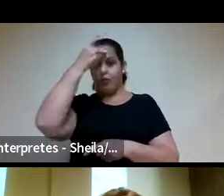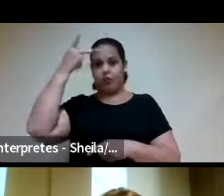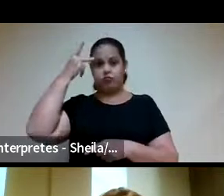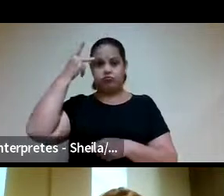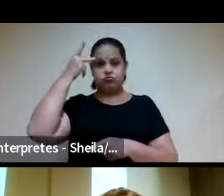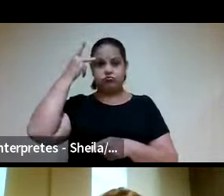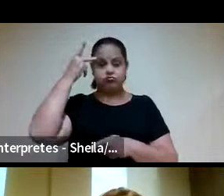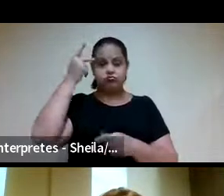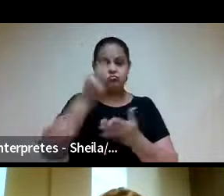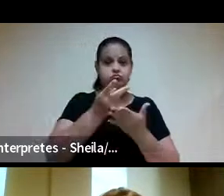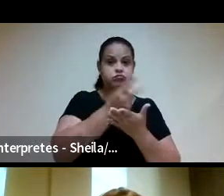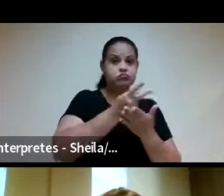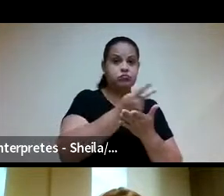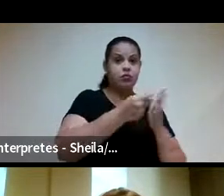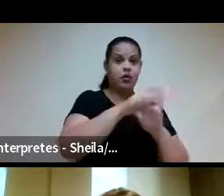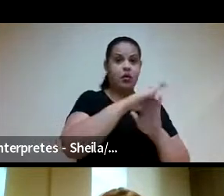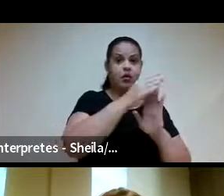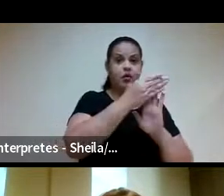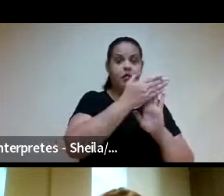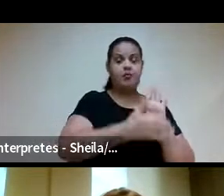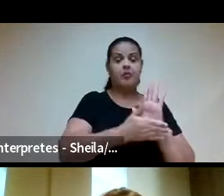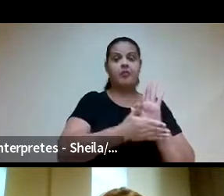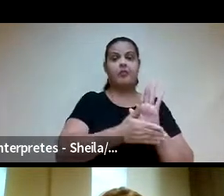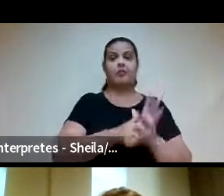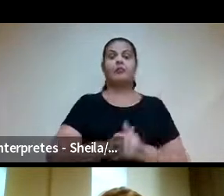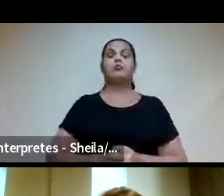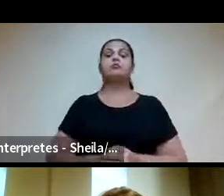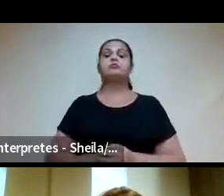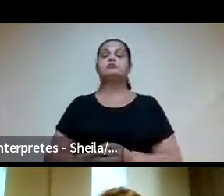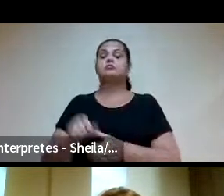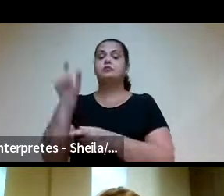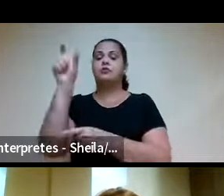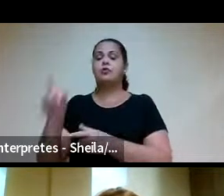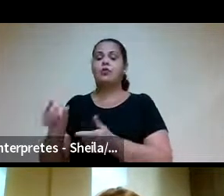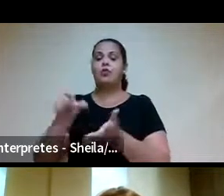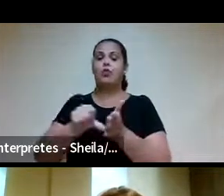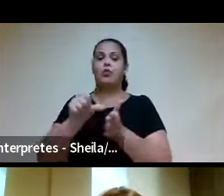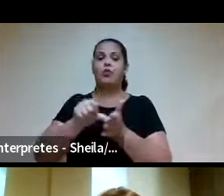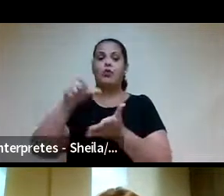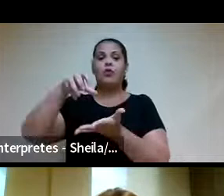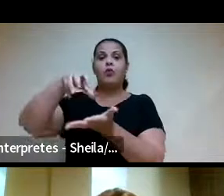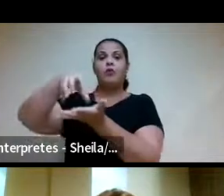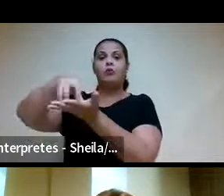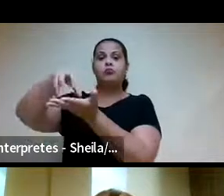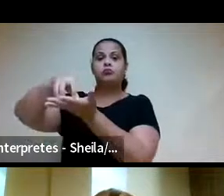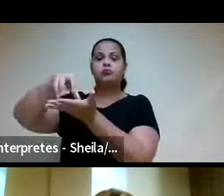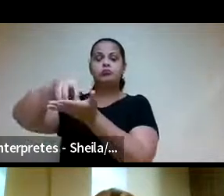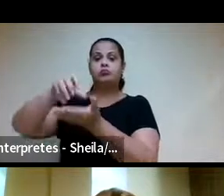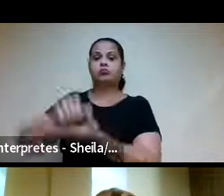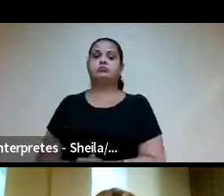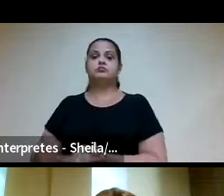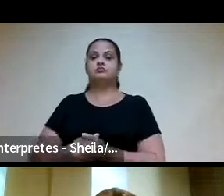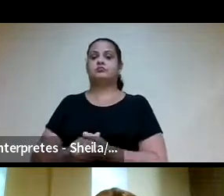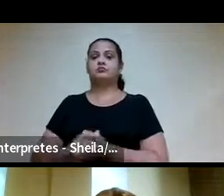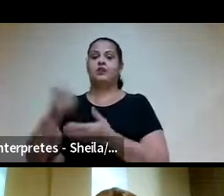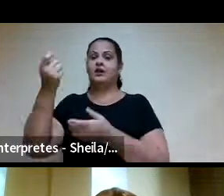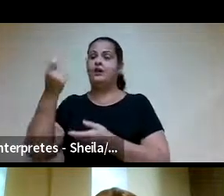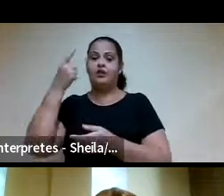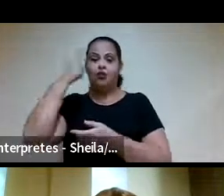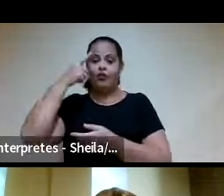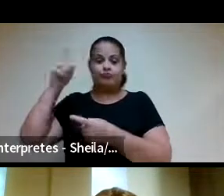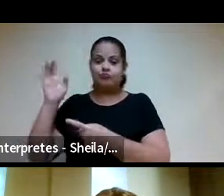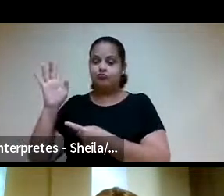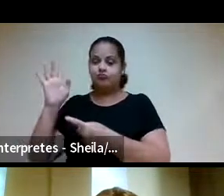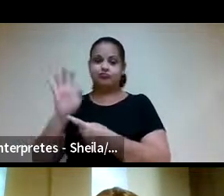recorrente, em primeiro grau, autor da AIJ, Ação de Investigação Judicial Eleitoral, não compareceu. Na